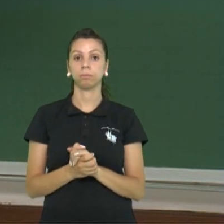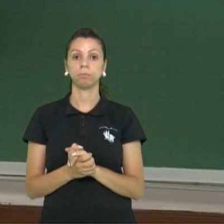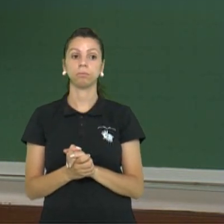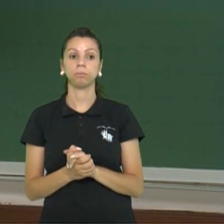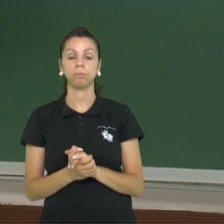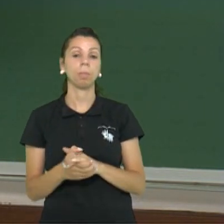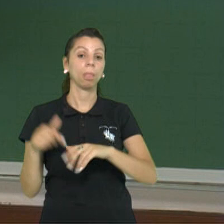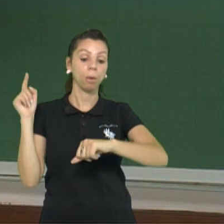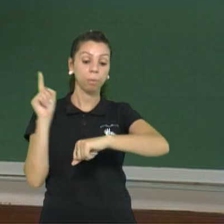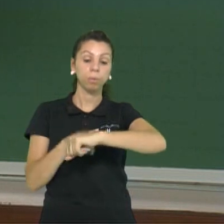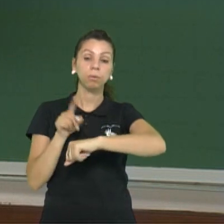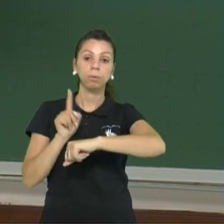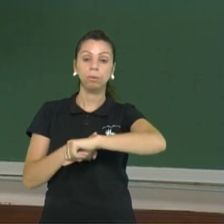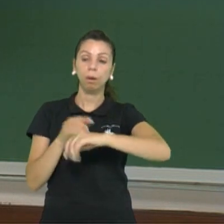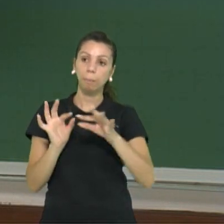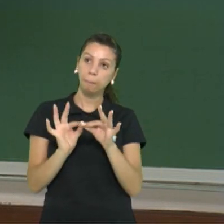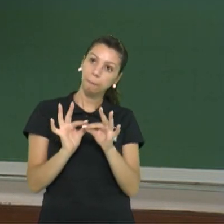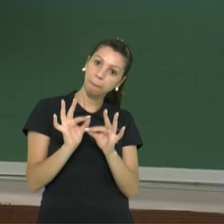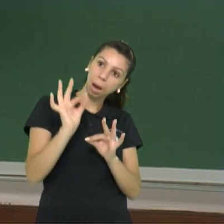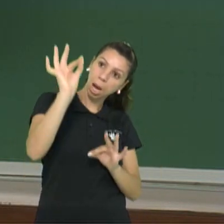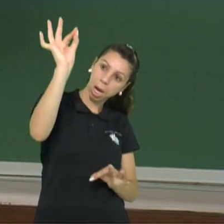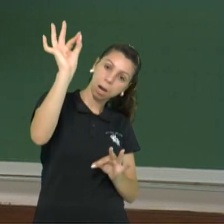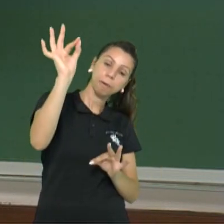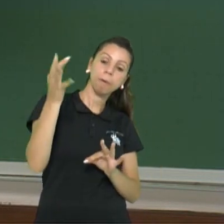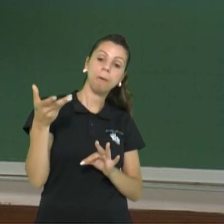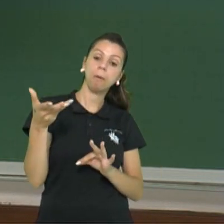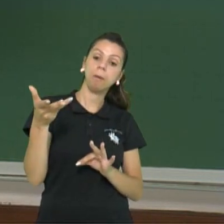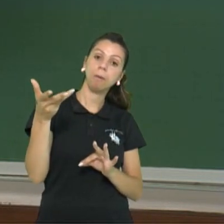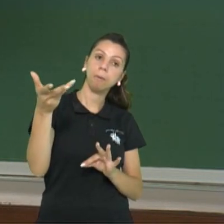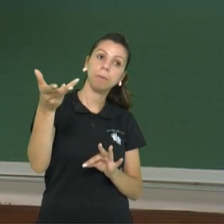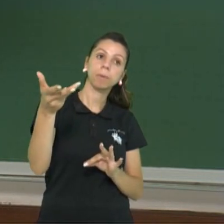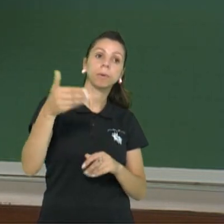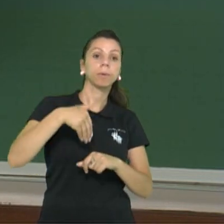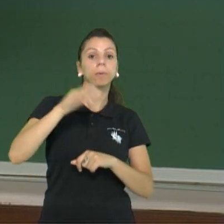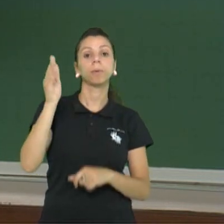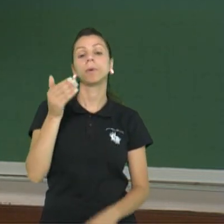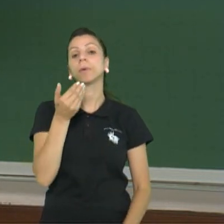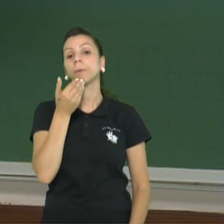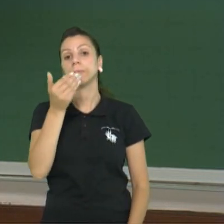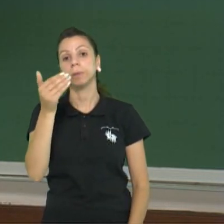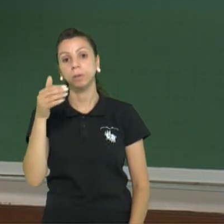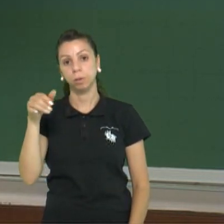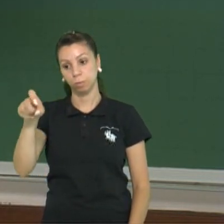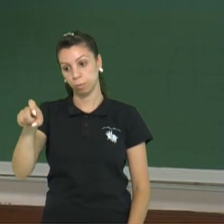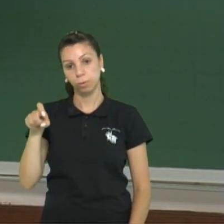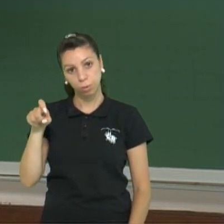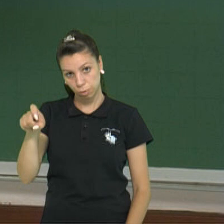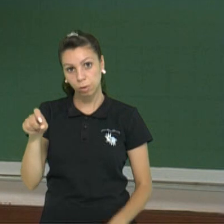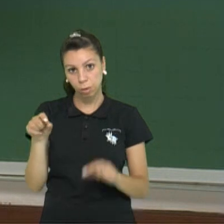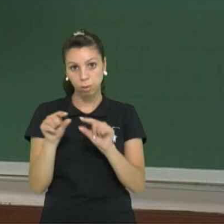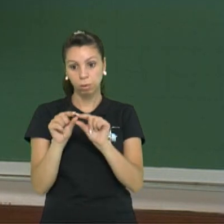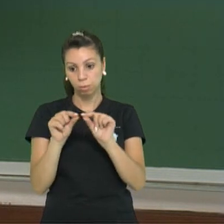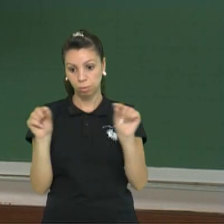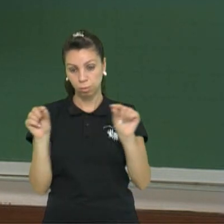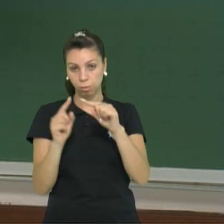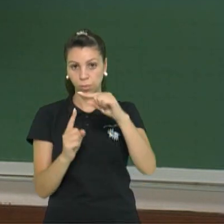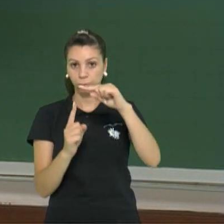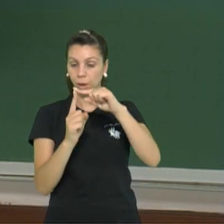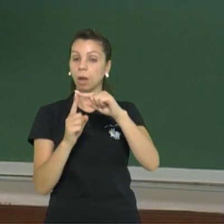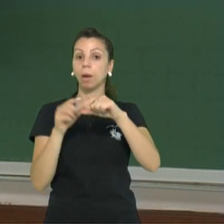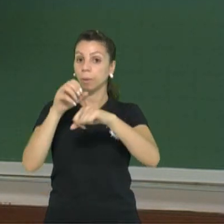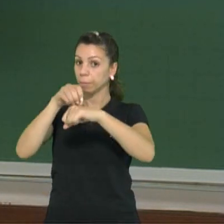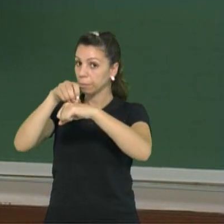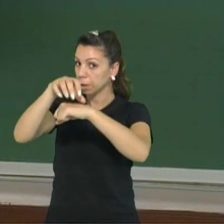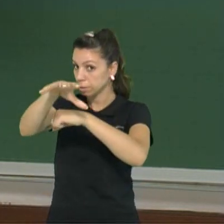qual o tempo em que eu alcanço a velocidade máxima, eu estou pedindo o x do vértice. Então essas são algumas pequenas dicas